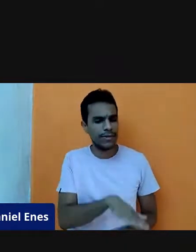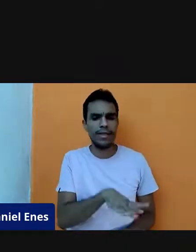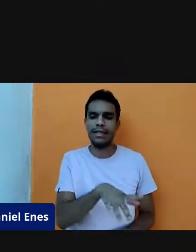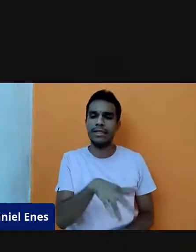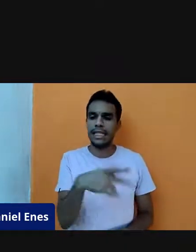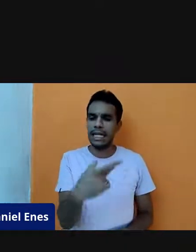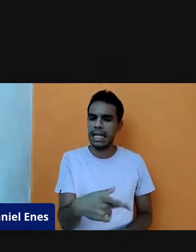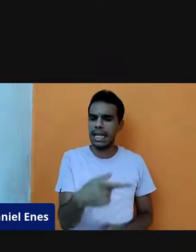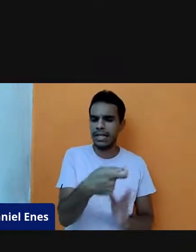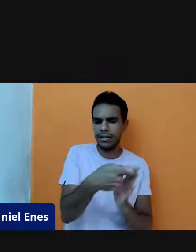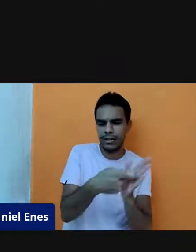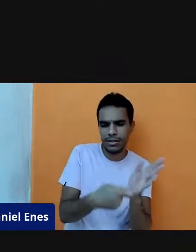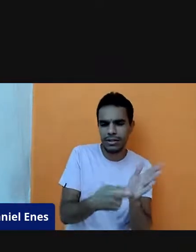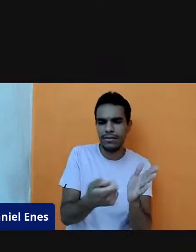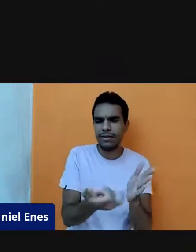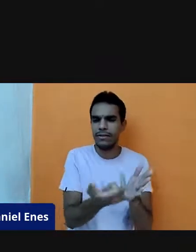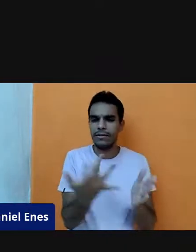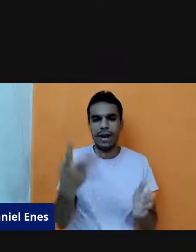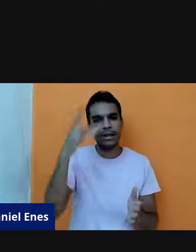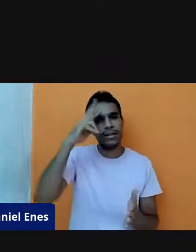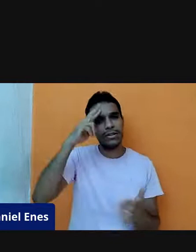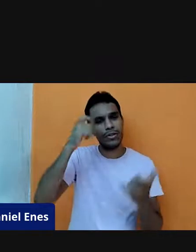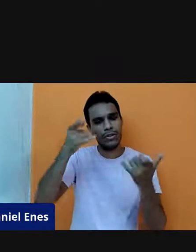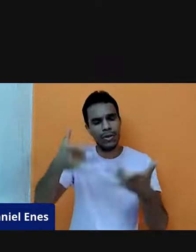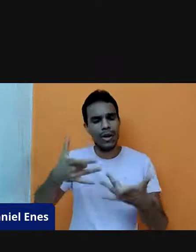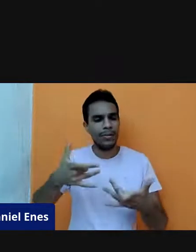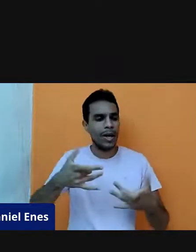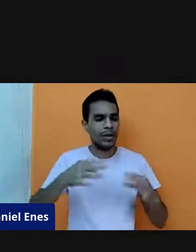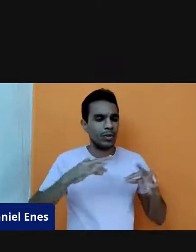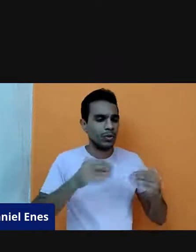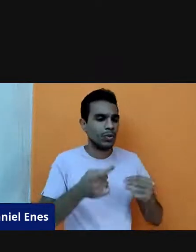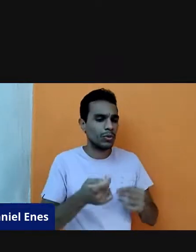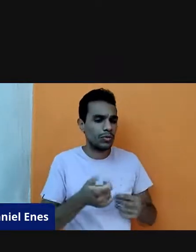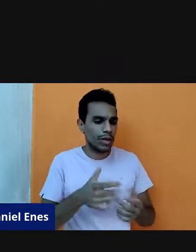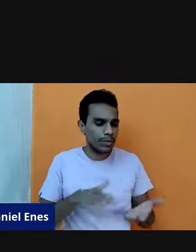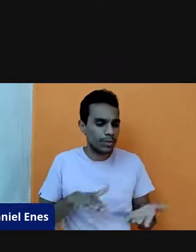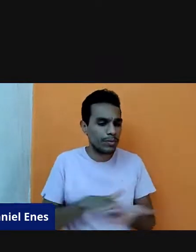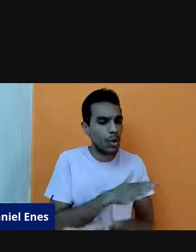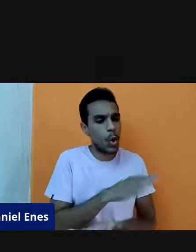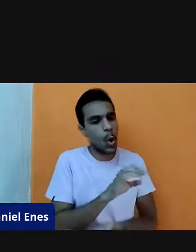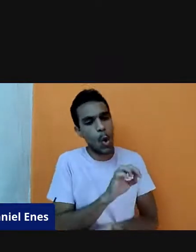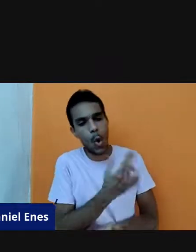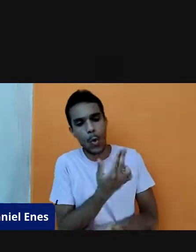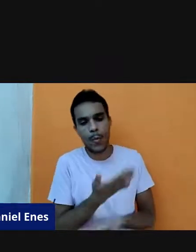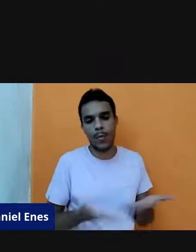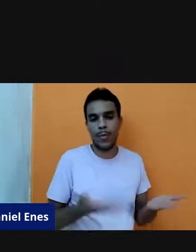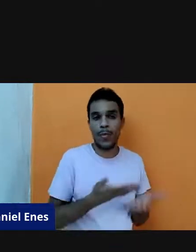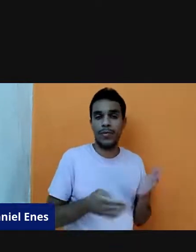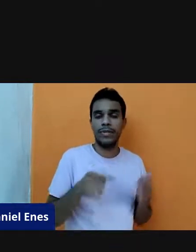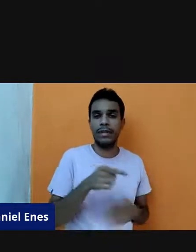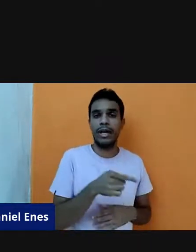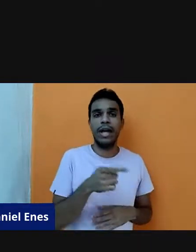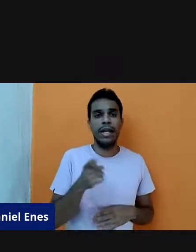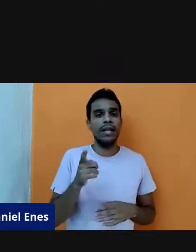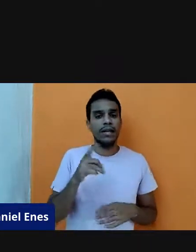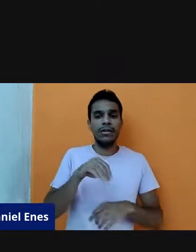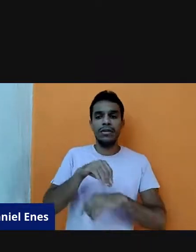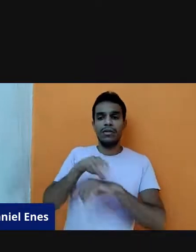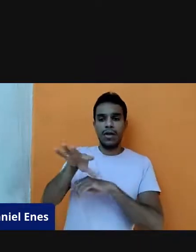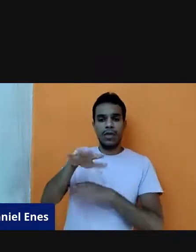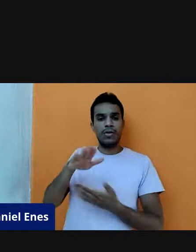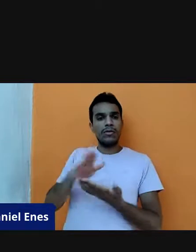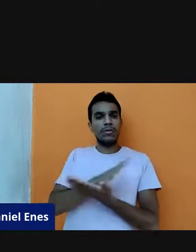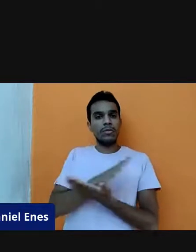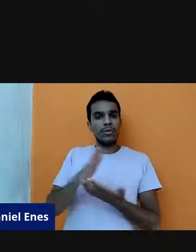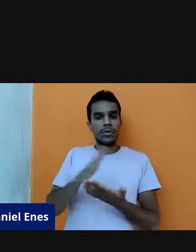mas todos ou foram destruídos ou perdidos por ela. Inclusive, ela chegou a enviar alguns para